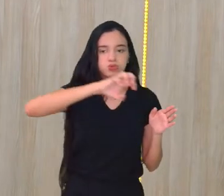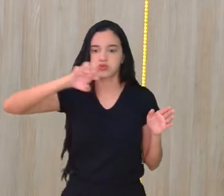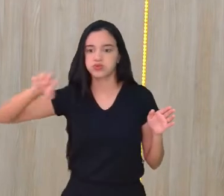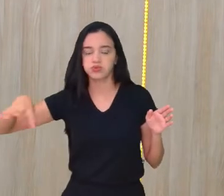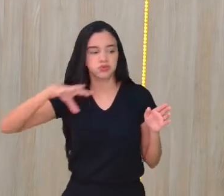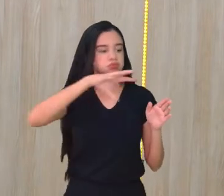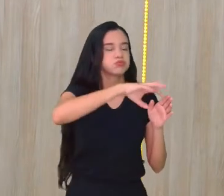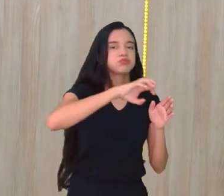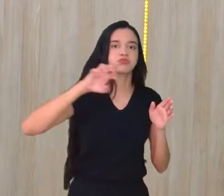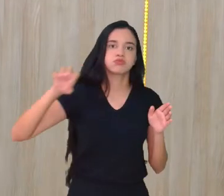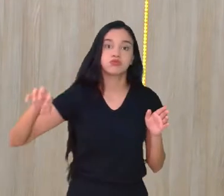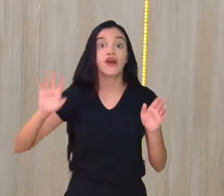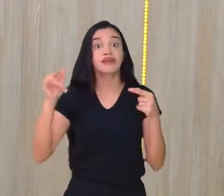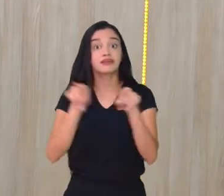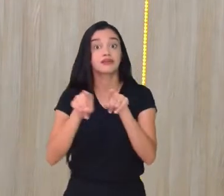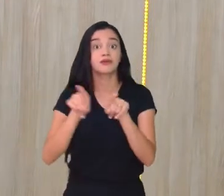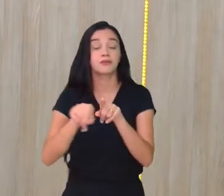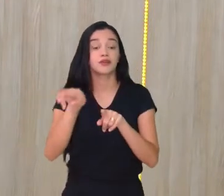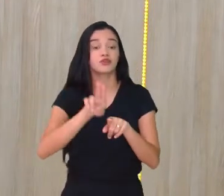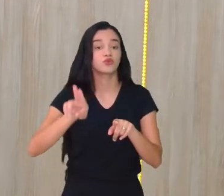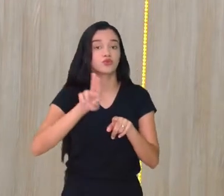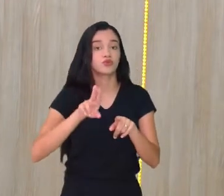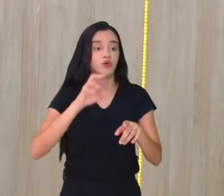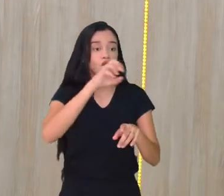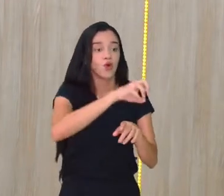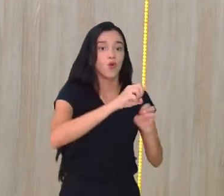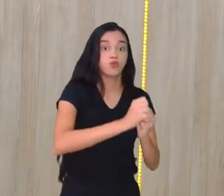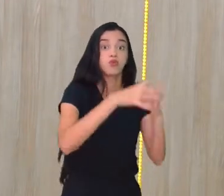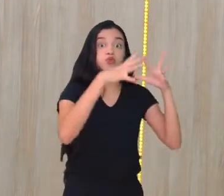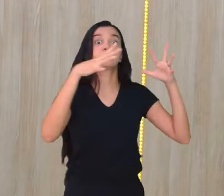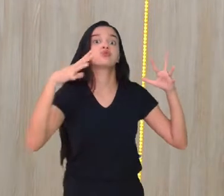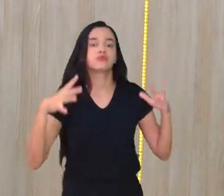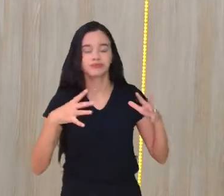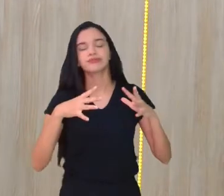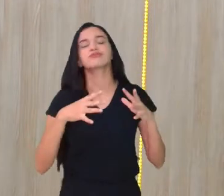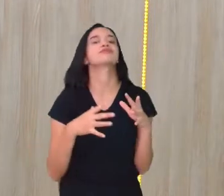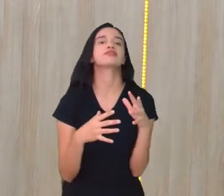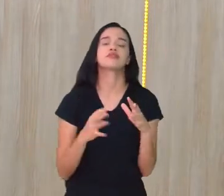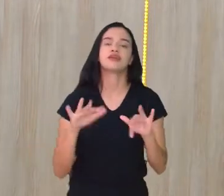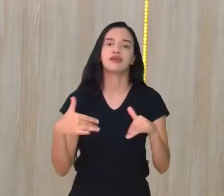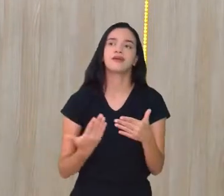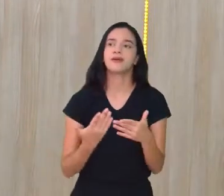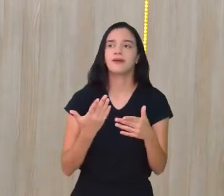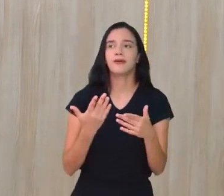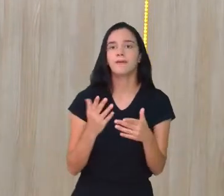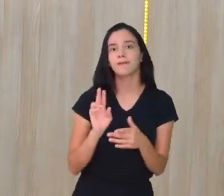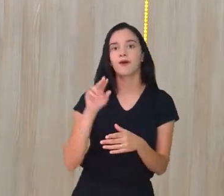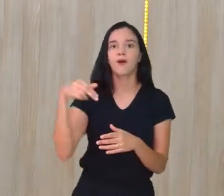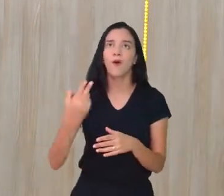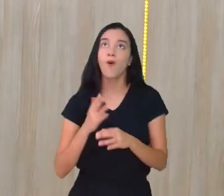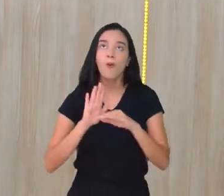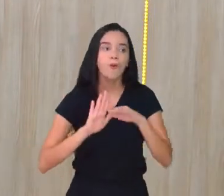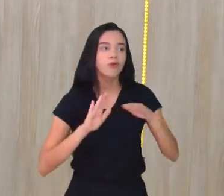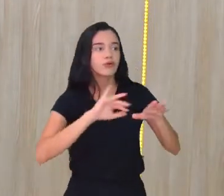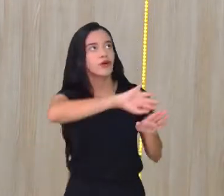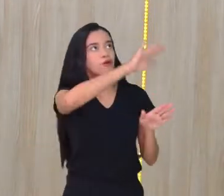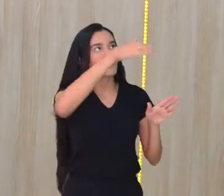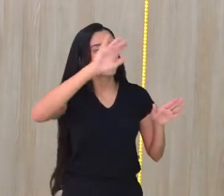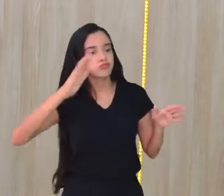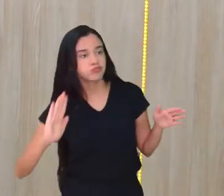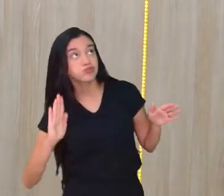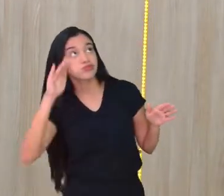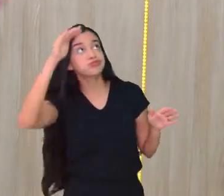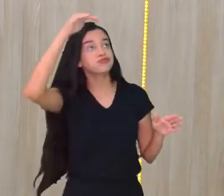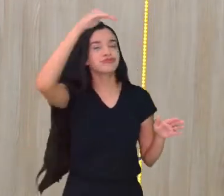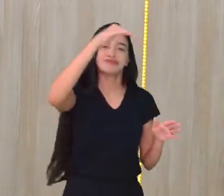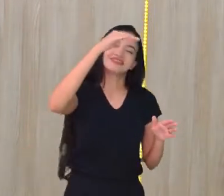ali para estourar ali as coisas, Ou né? fazer Tirar aí, pedra. se você não tinha que fazer todo um contorno por fora, né? Senão fazer por cima, né? Mas E aí, no